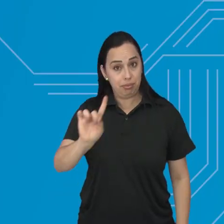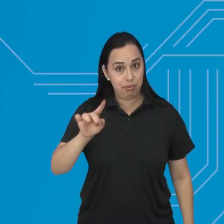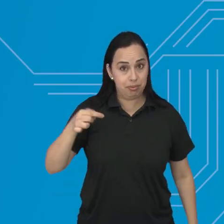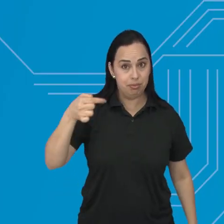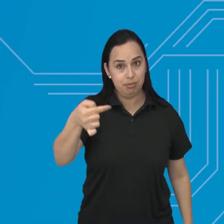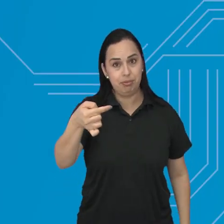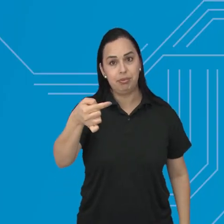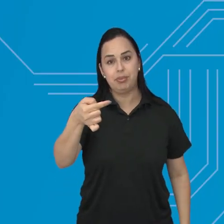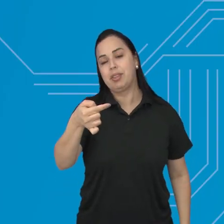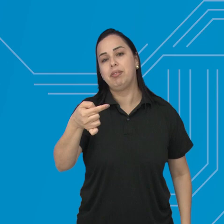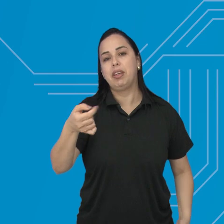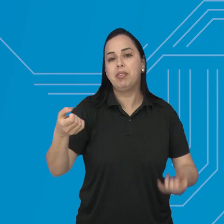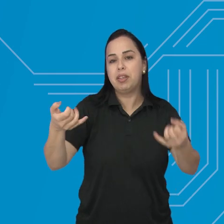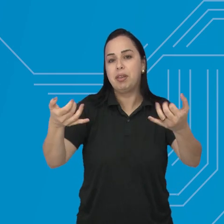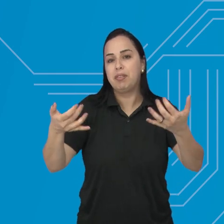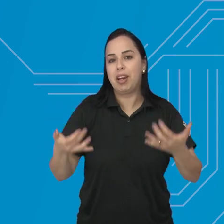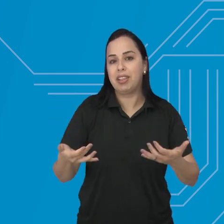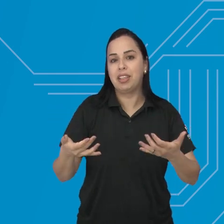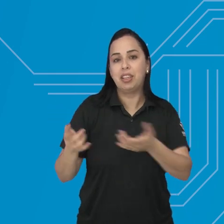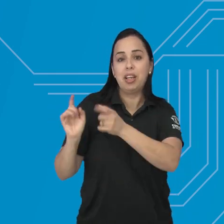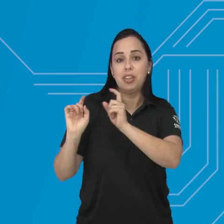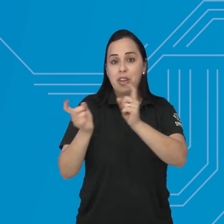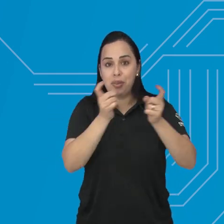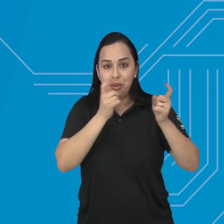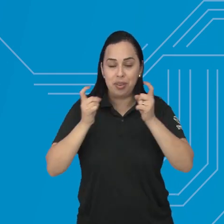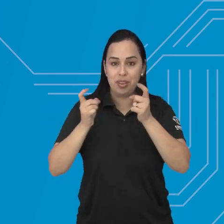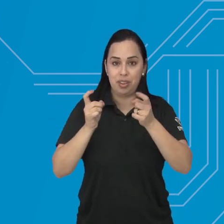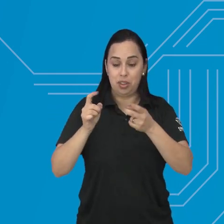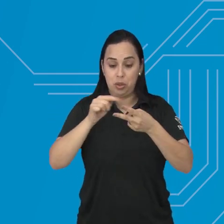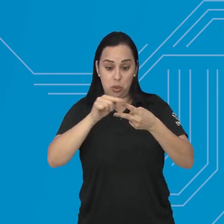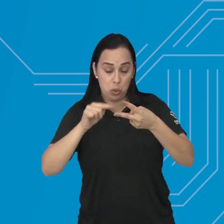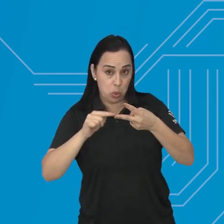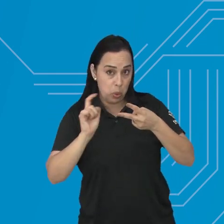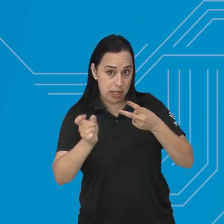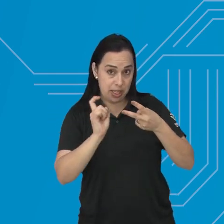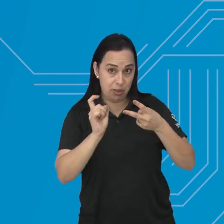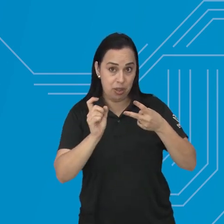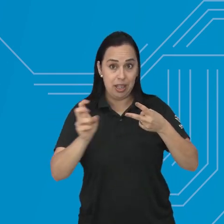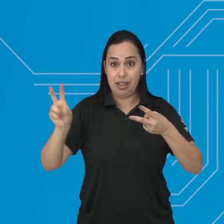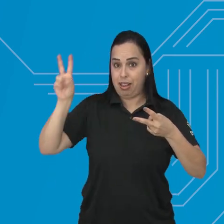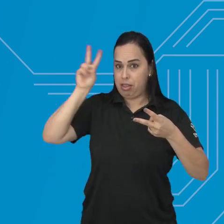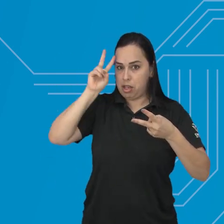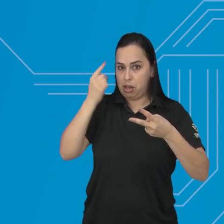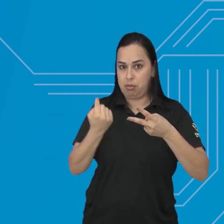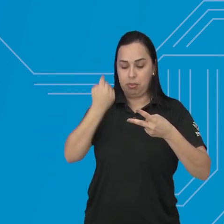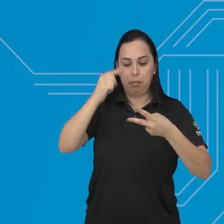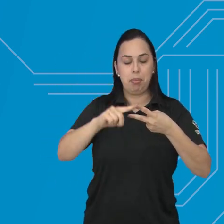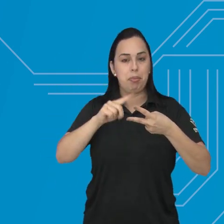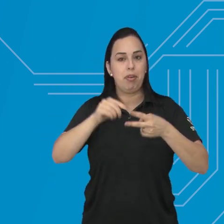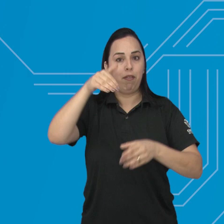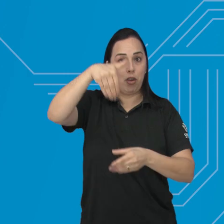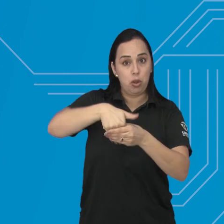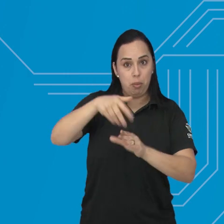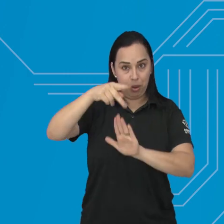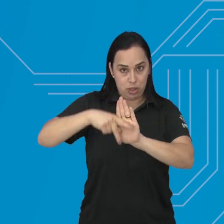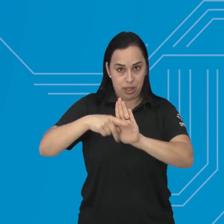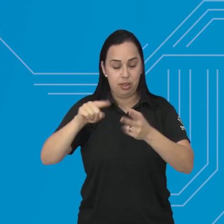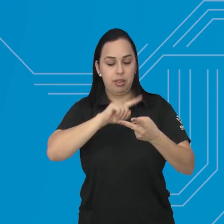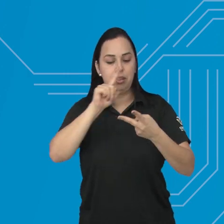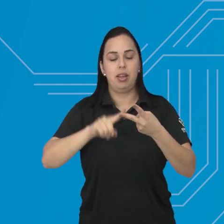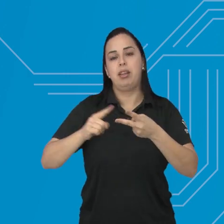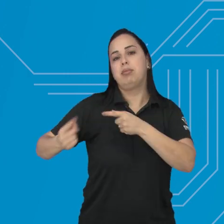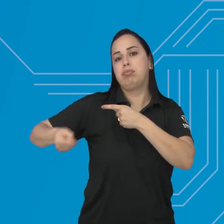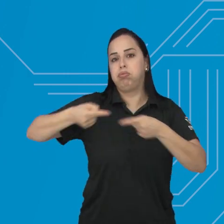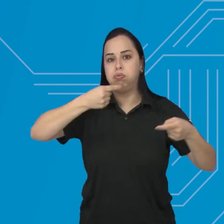bloco, a gente volta a falar das sessões de Câmara. Foram 2 sessões na terça-feira para a votação de projetos e debates de assunto